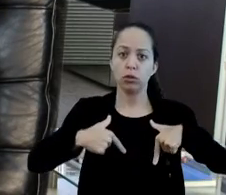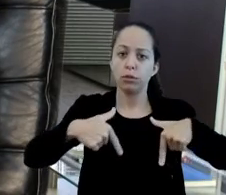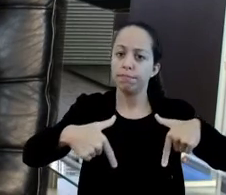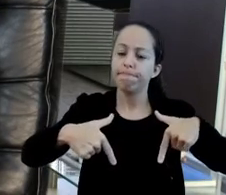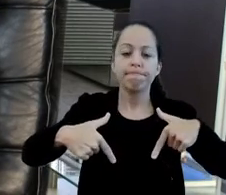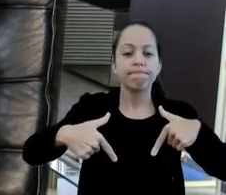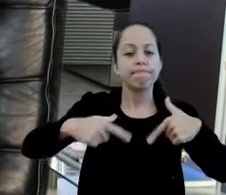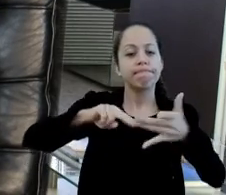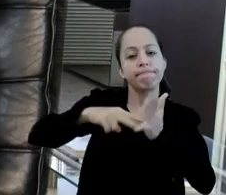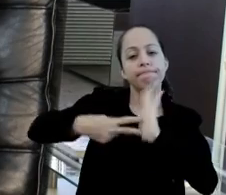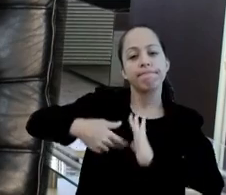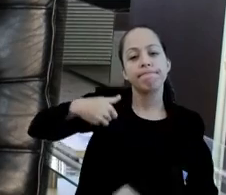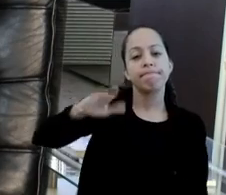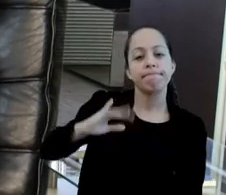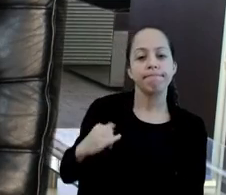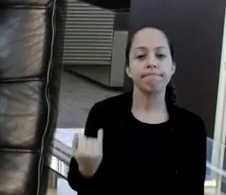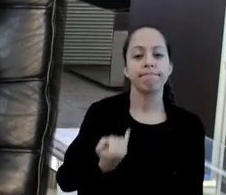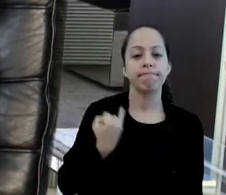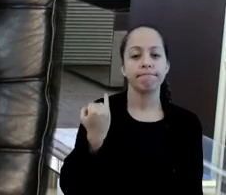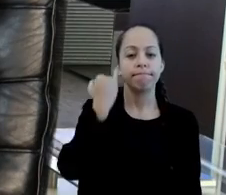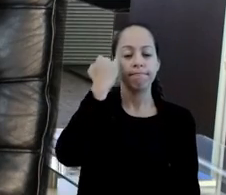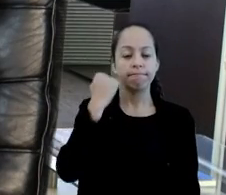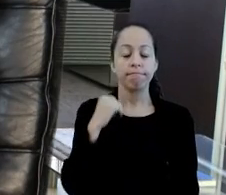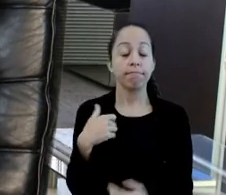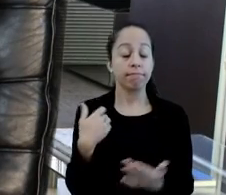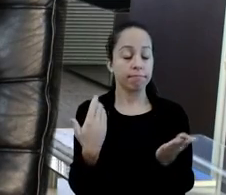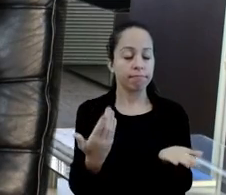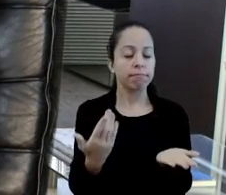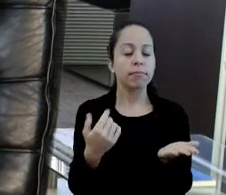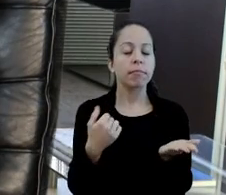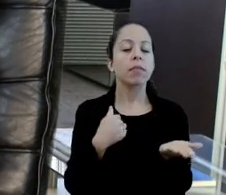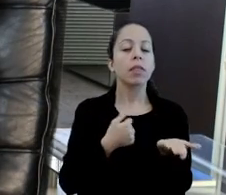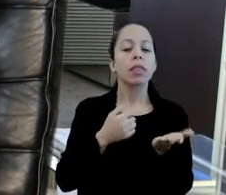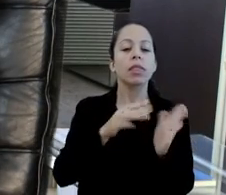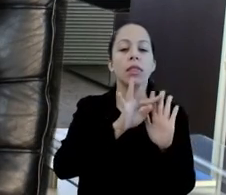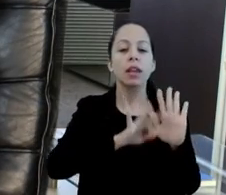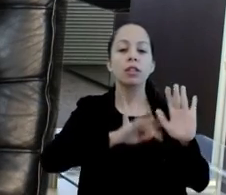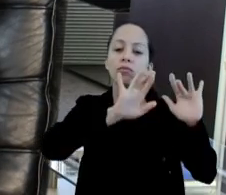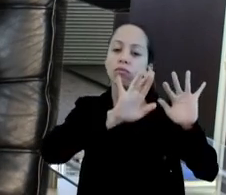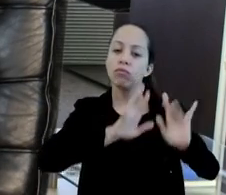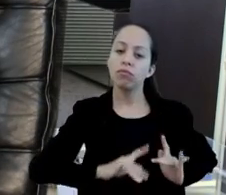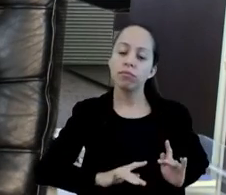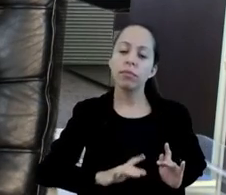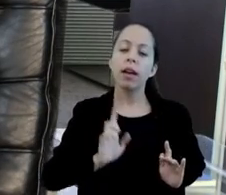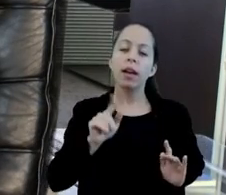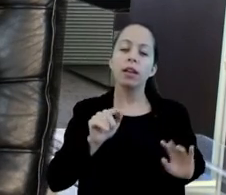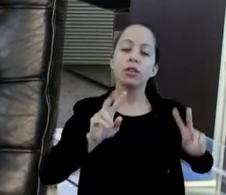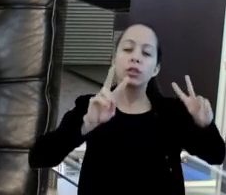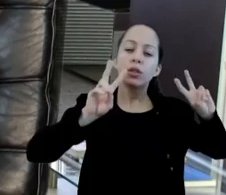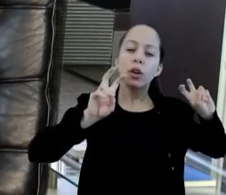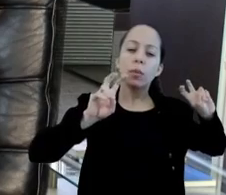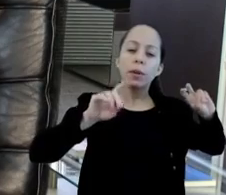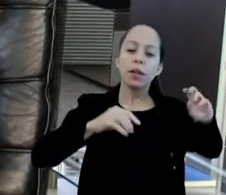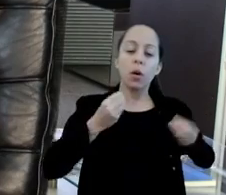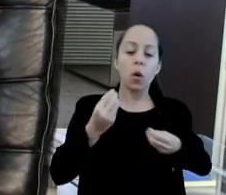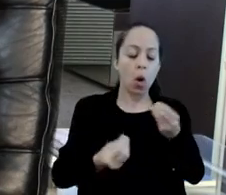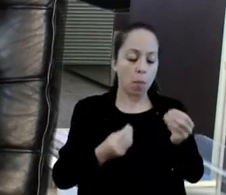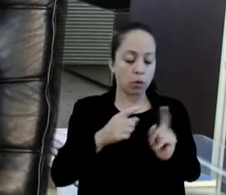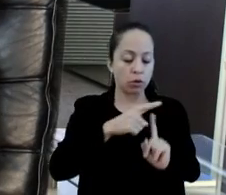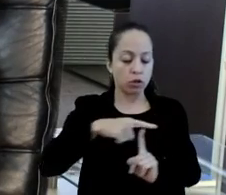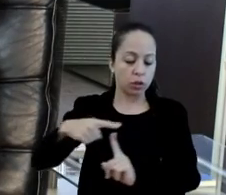foi Viajando pelos tipos de acessibilidade. E quando eu cheguei na ONU com este livro,